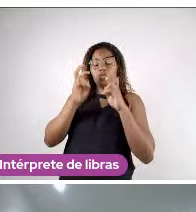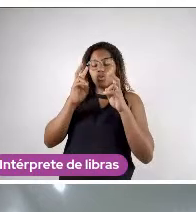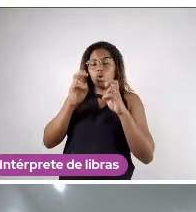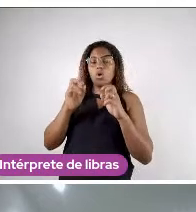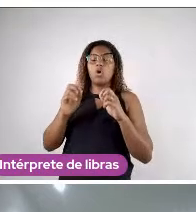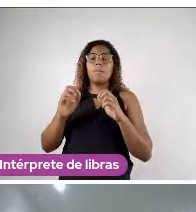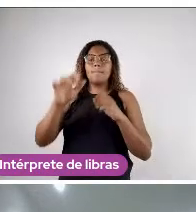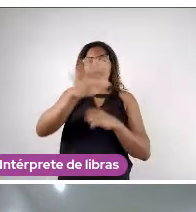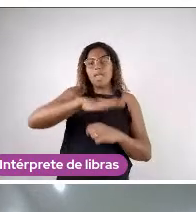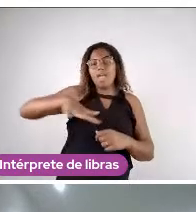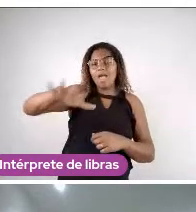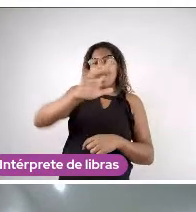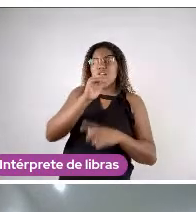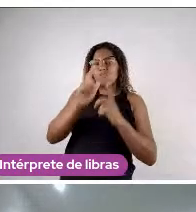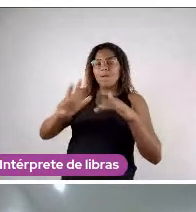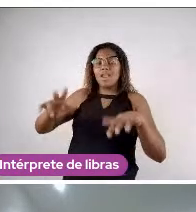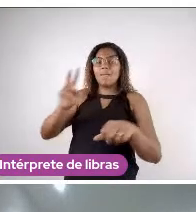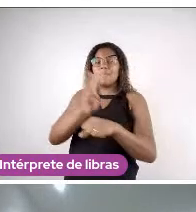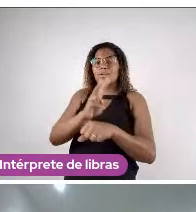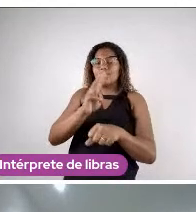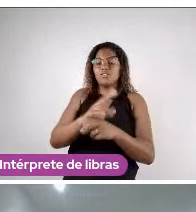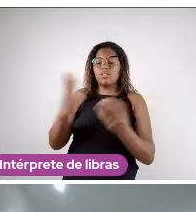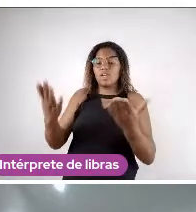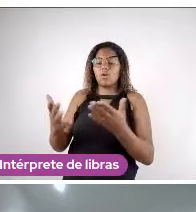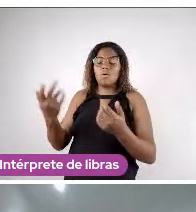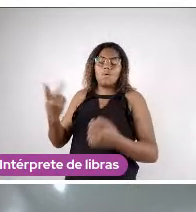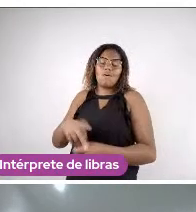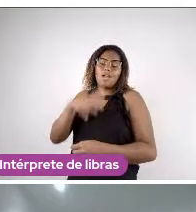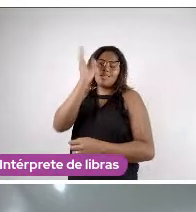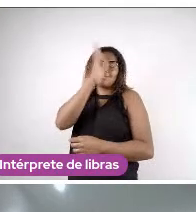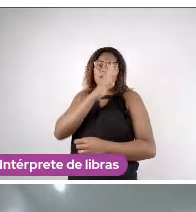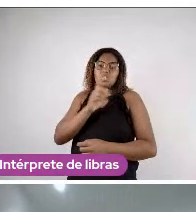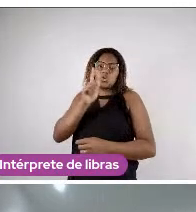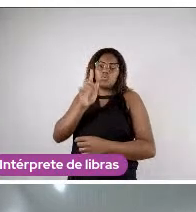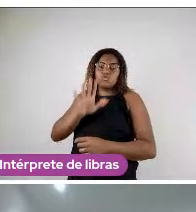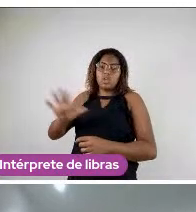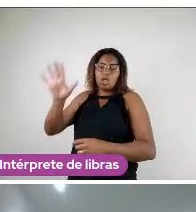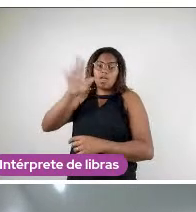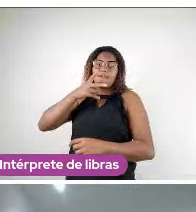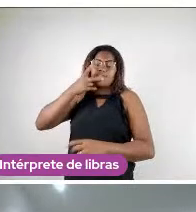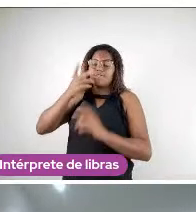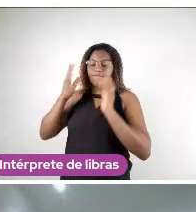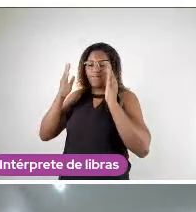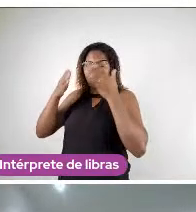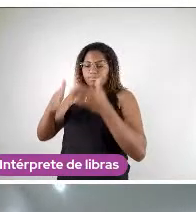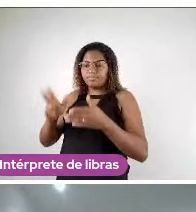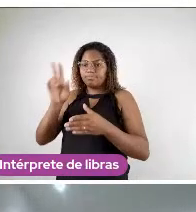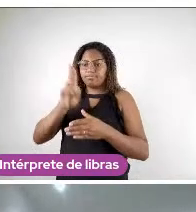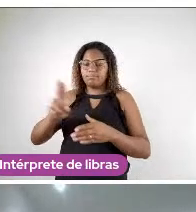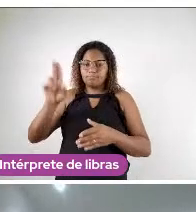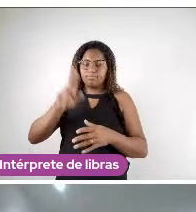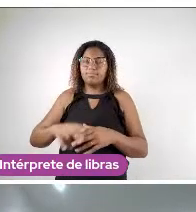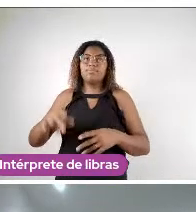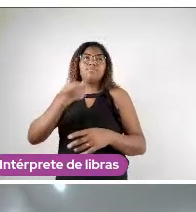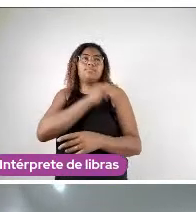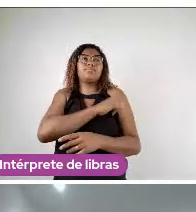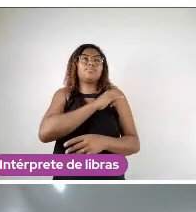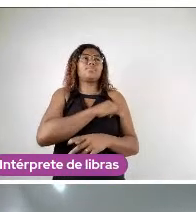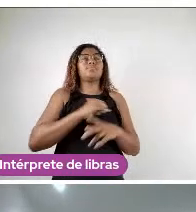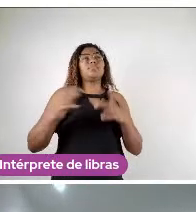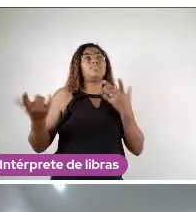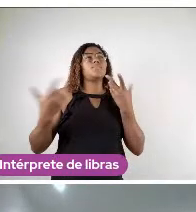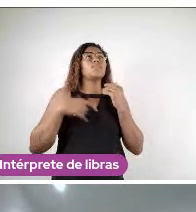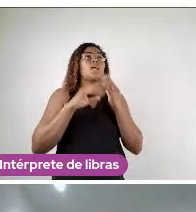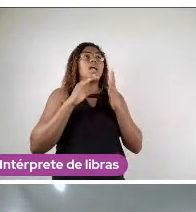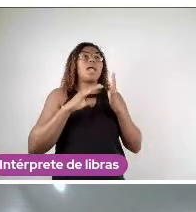áreas marinhas protegidas, agora aqui no caso do Brasil, de uma forma geral, usando o Rio de Janeiro como um exemplo no caso